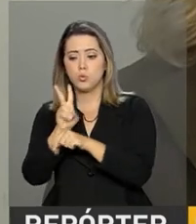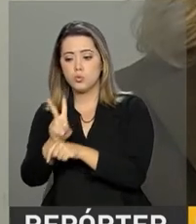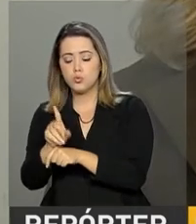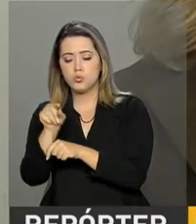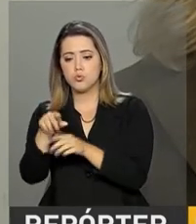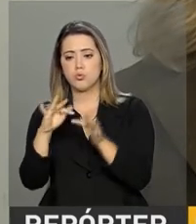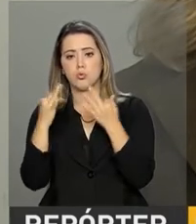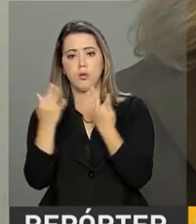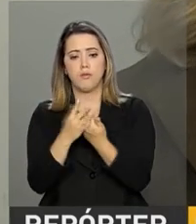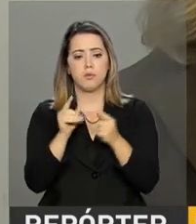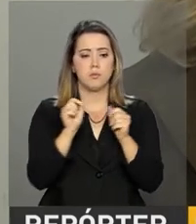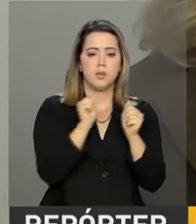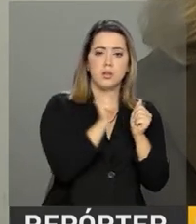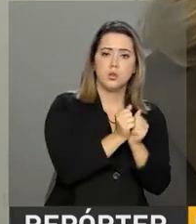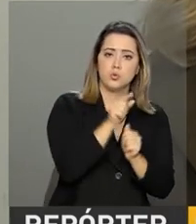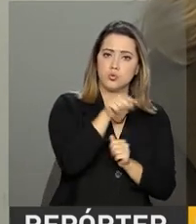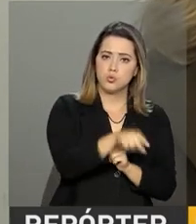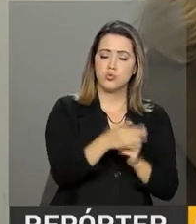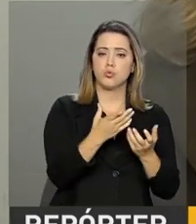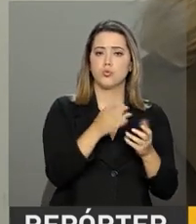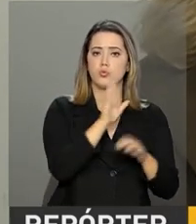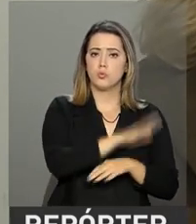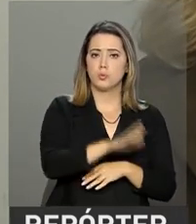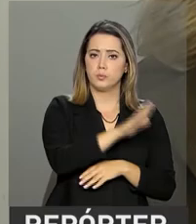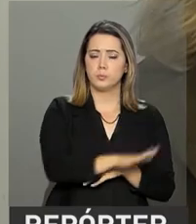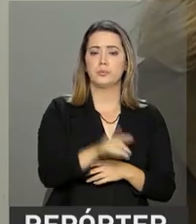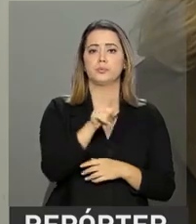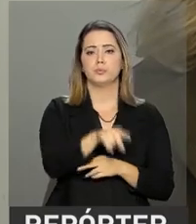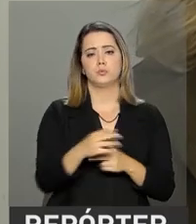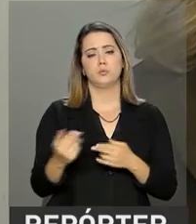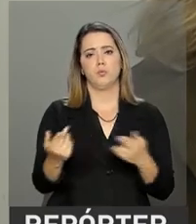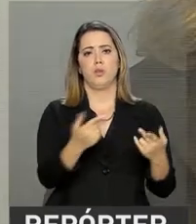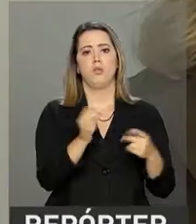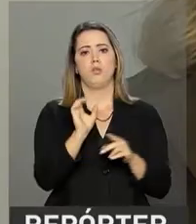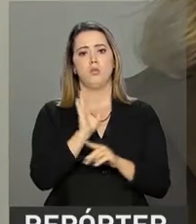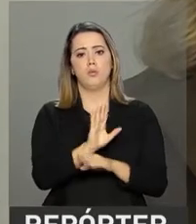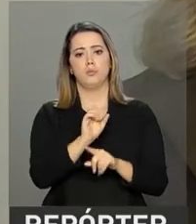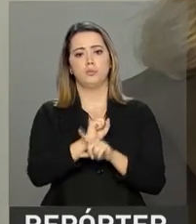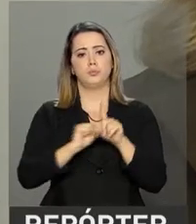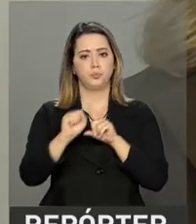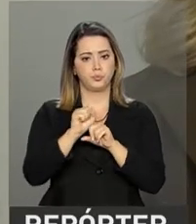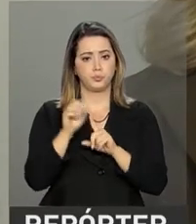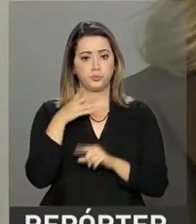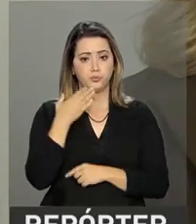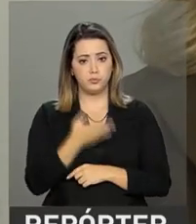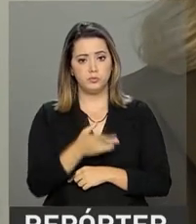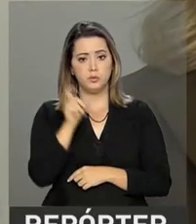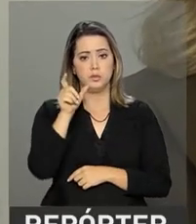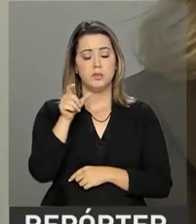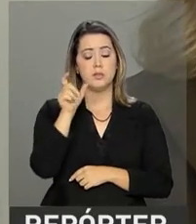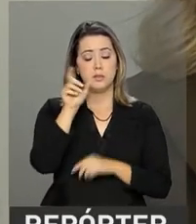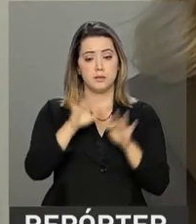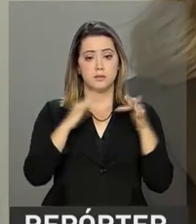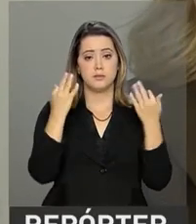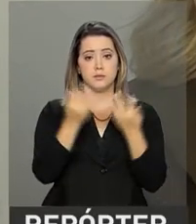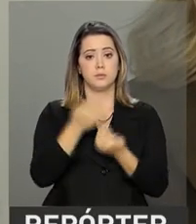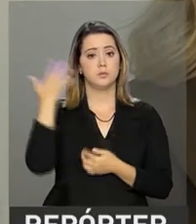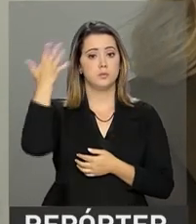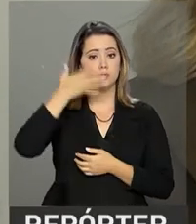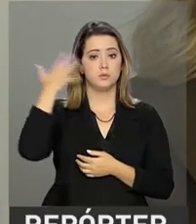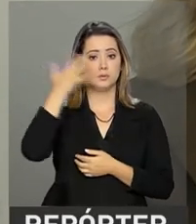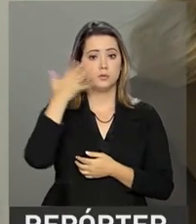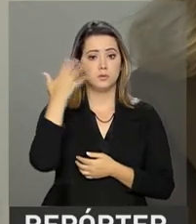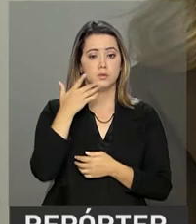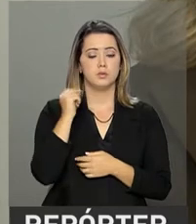a família de origem e a família acolhedora, assim como o assistente social também. Essa família é esclarecida durante esse processo que eu falei